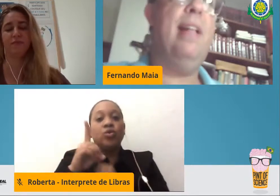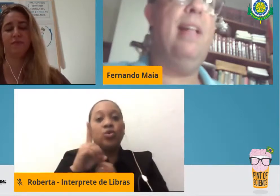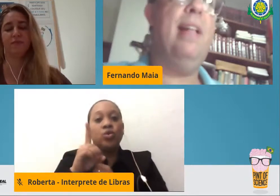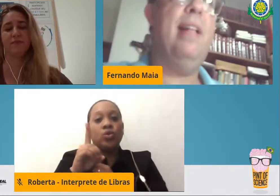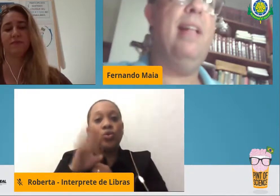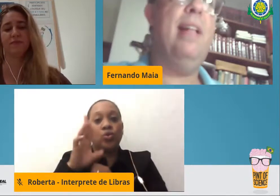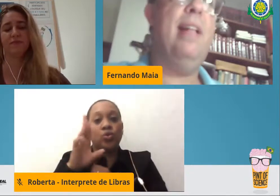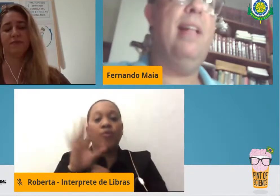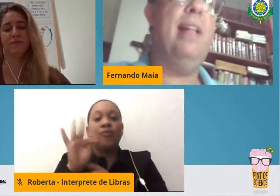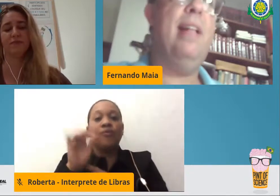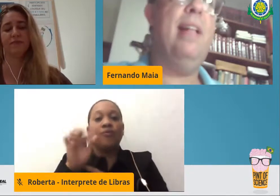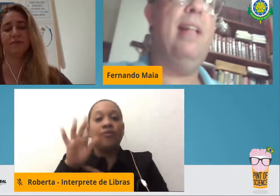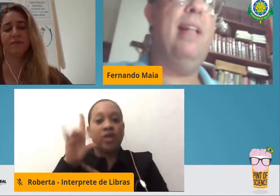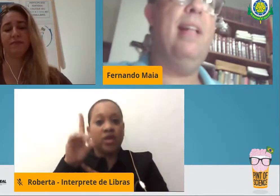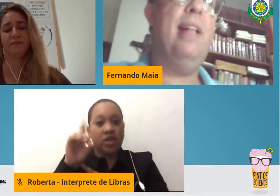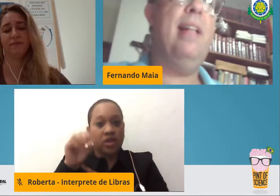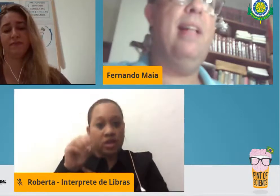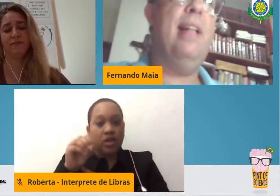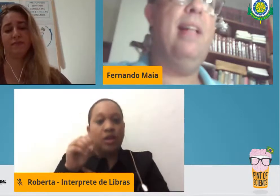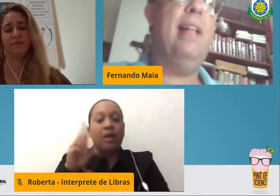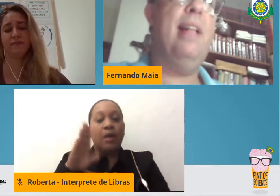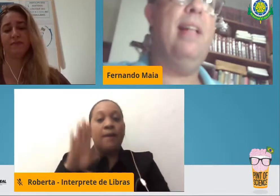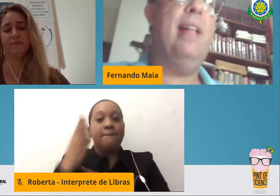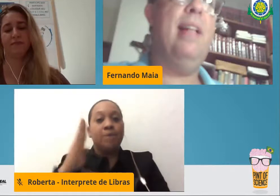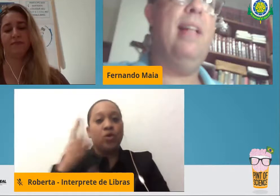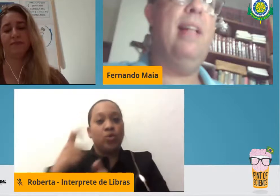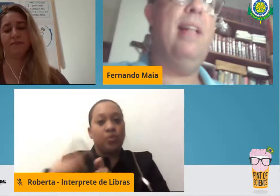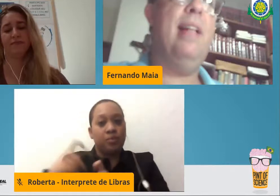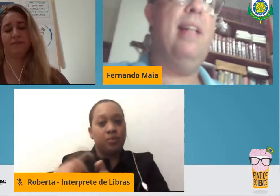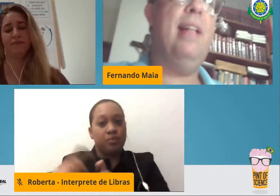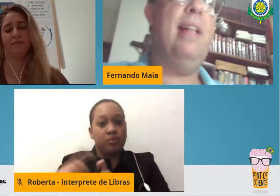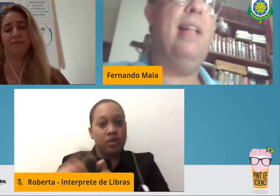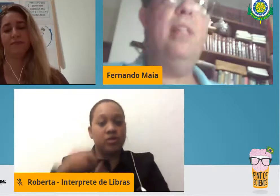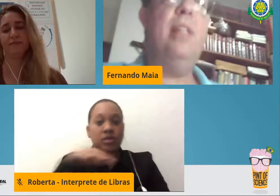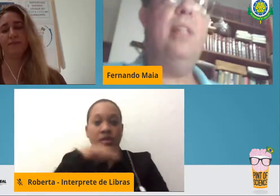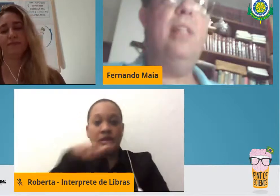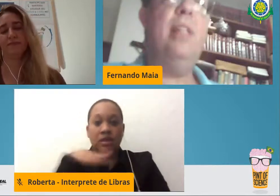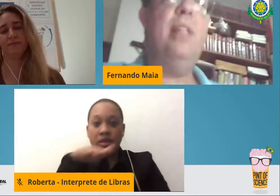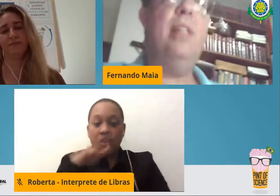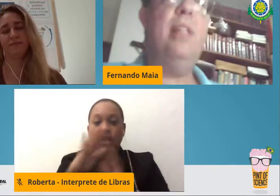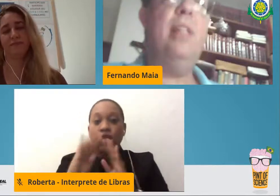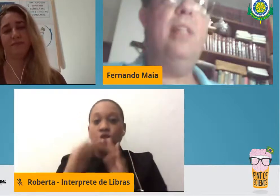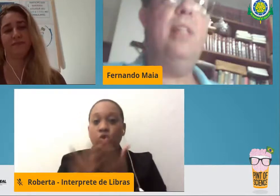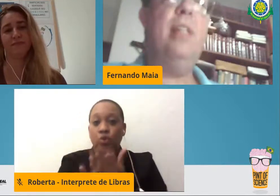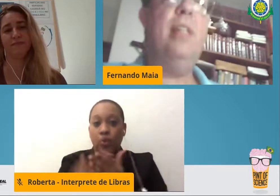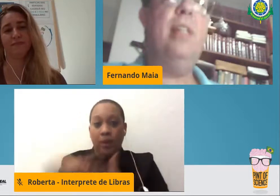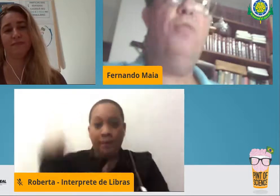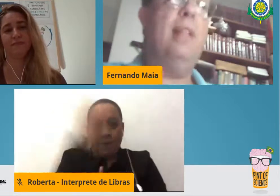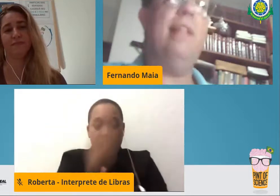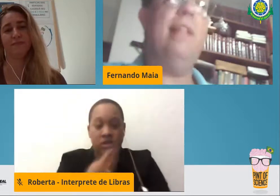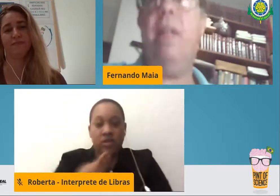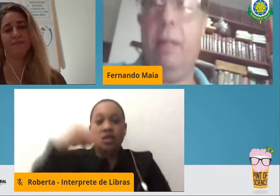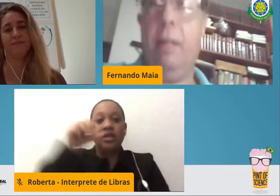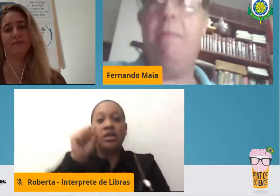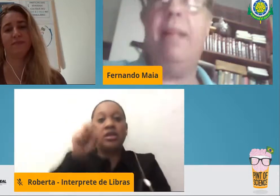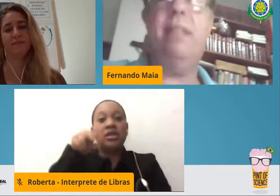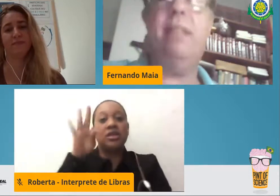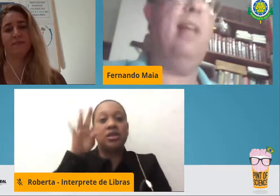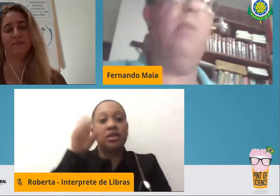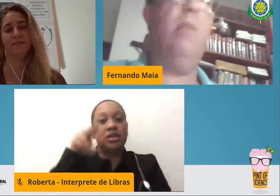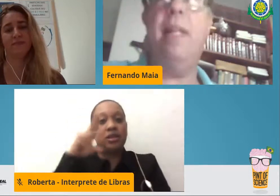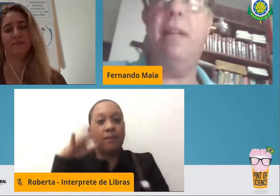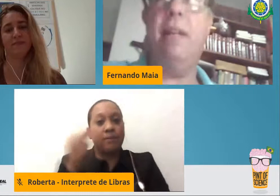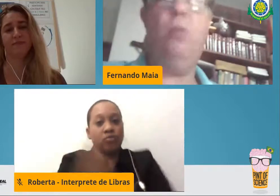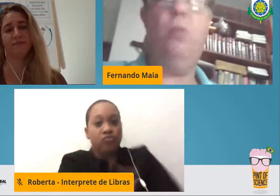é biomédico, coordenação da agência transfusional da Maternidade Escola Santa Mônica, que também pertence à nossa maternidade de